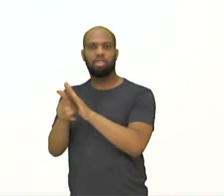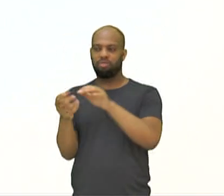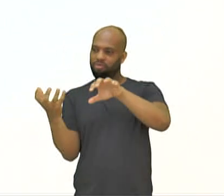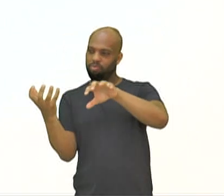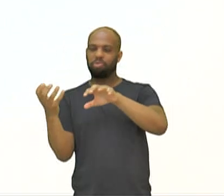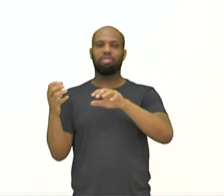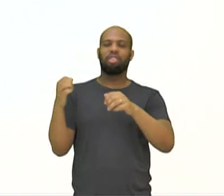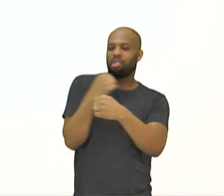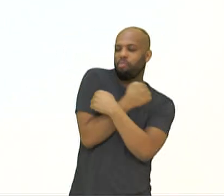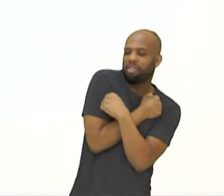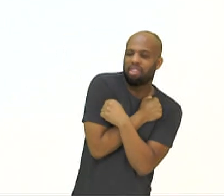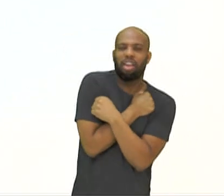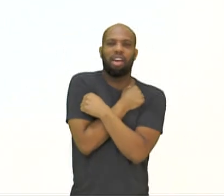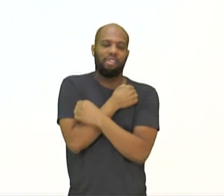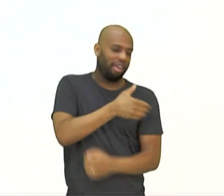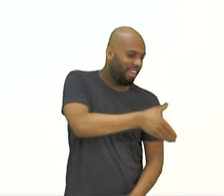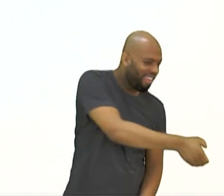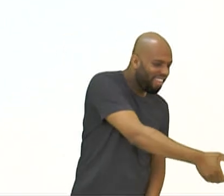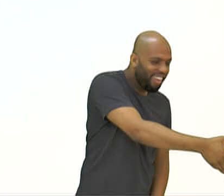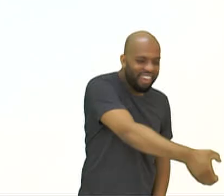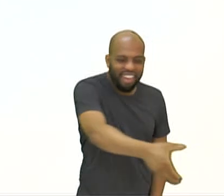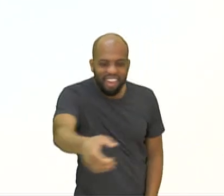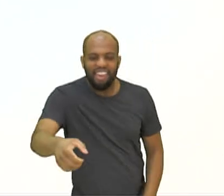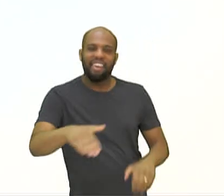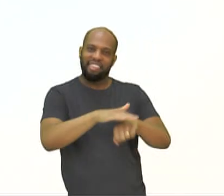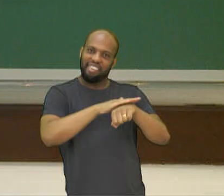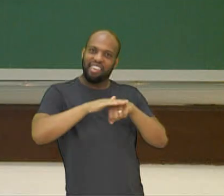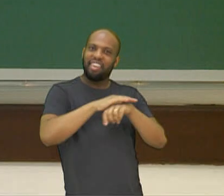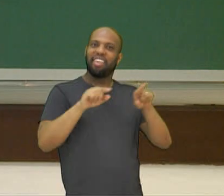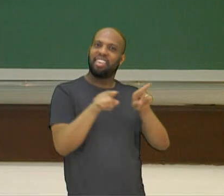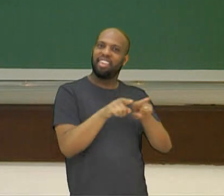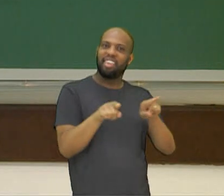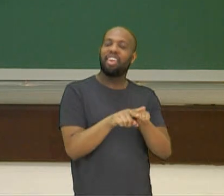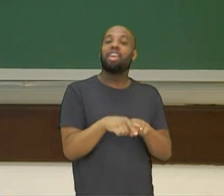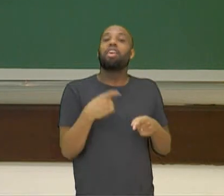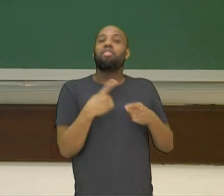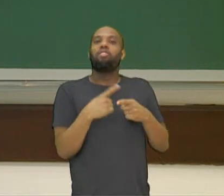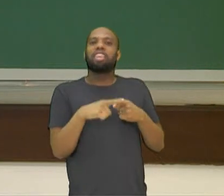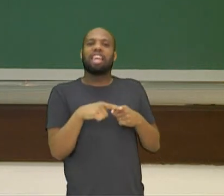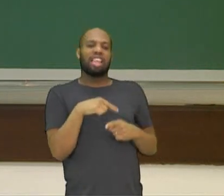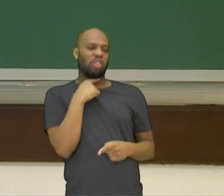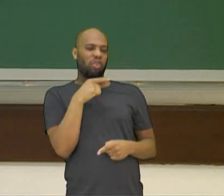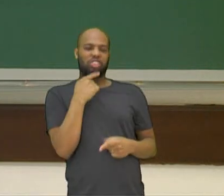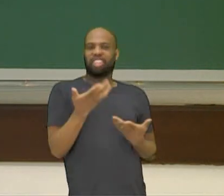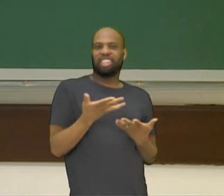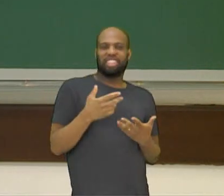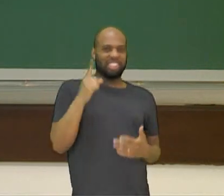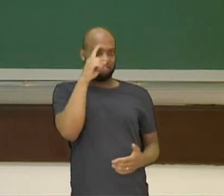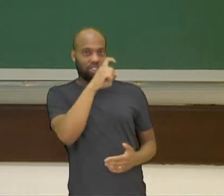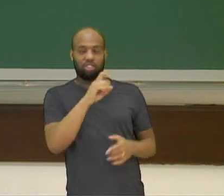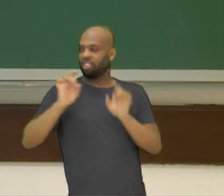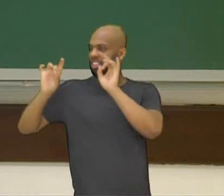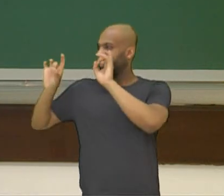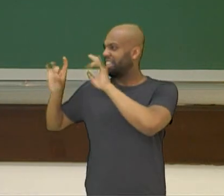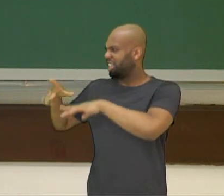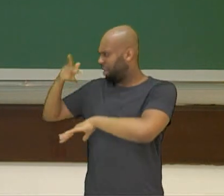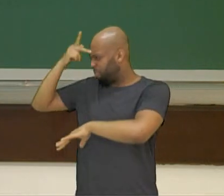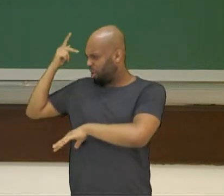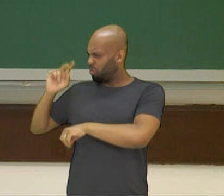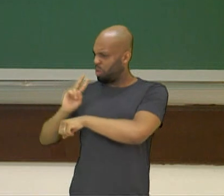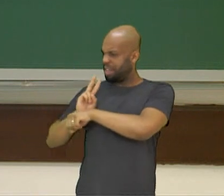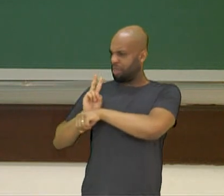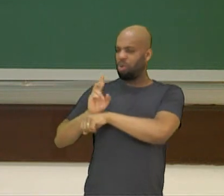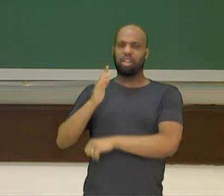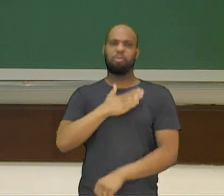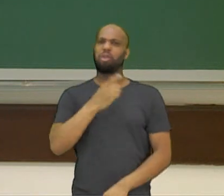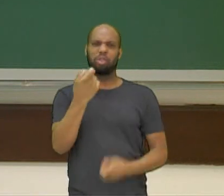lá, abraçava, pegava na mão, conversava, né? Ele não tinha dificuldade, ele largava os seguranças dele, não, vamos lá, é